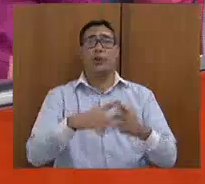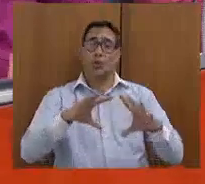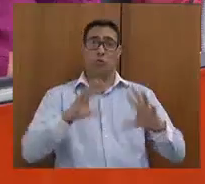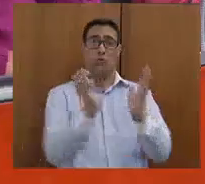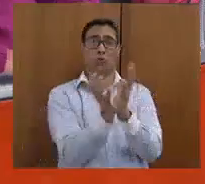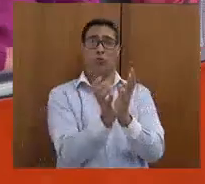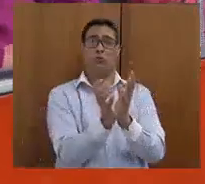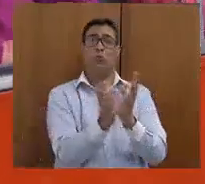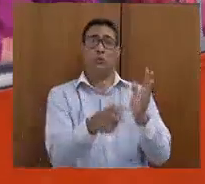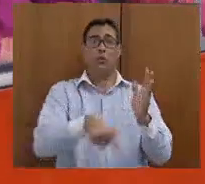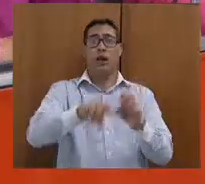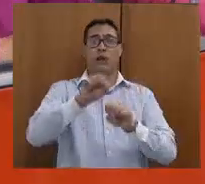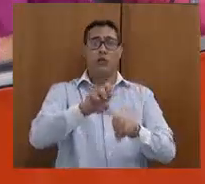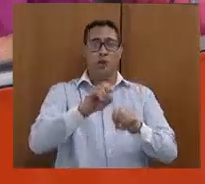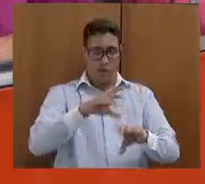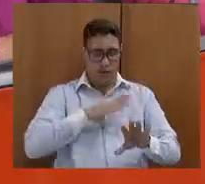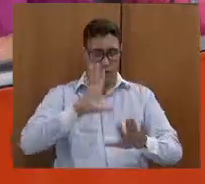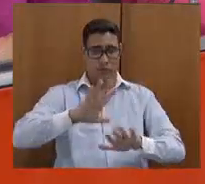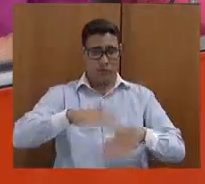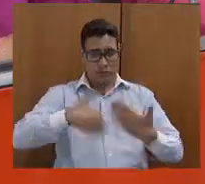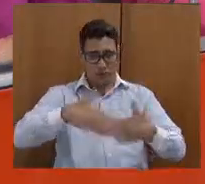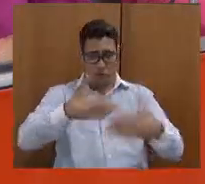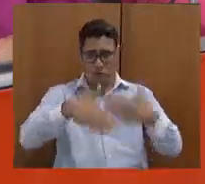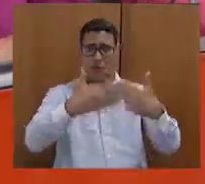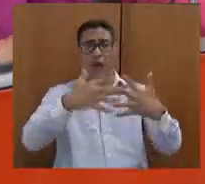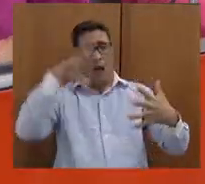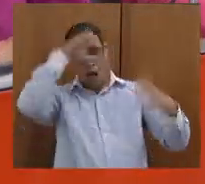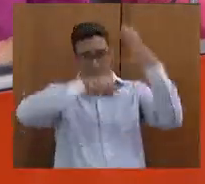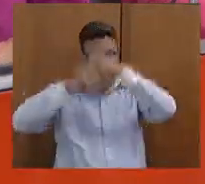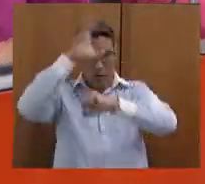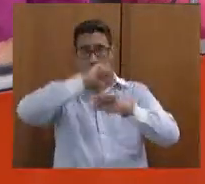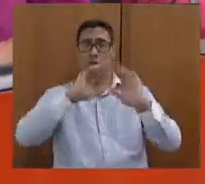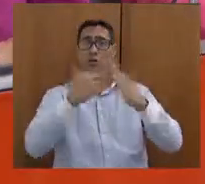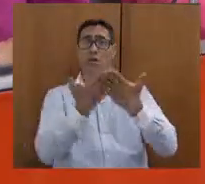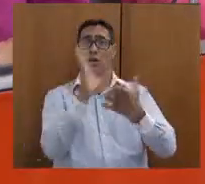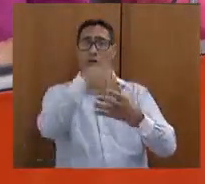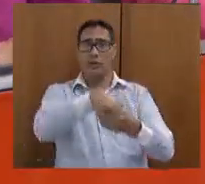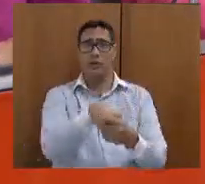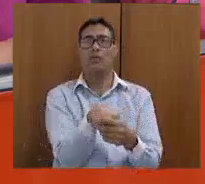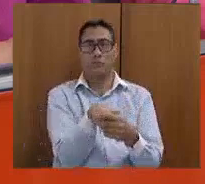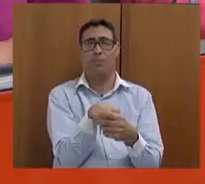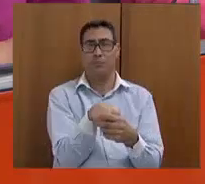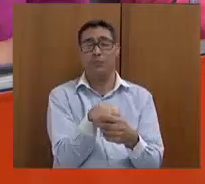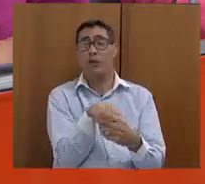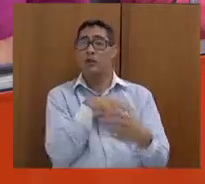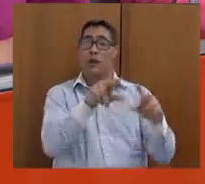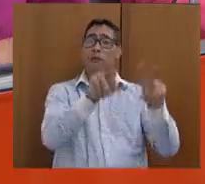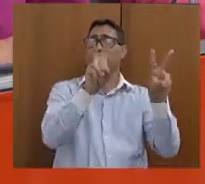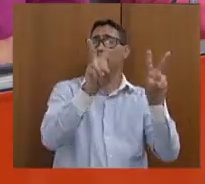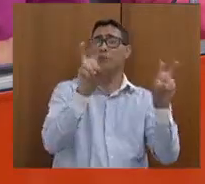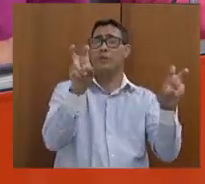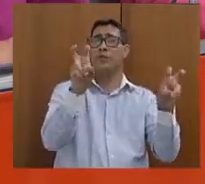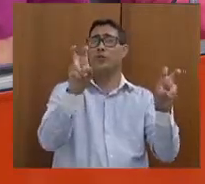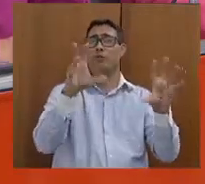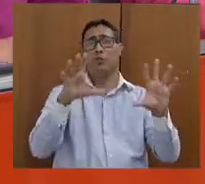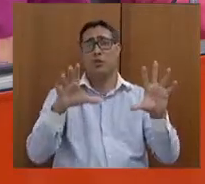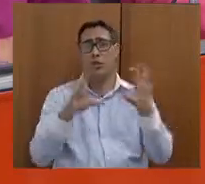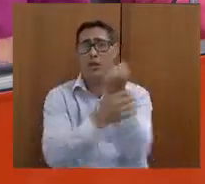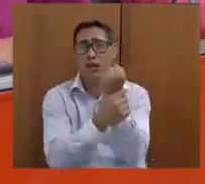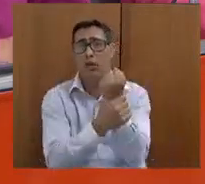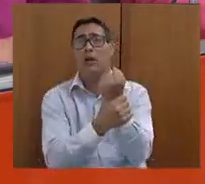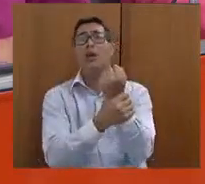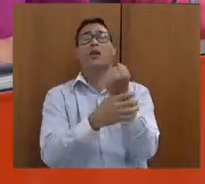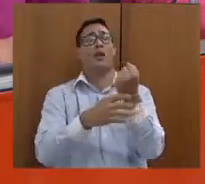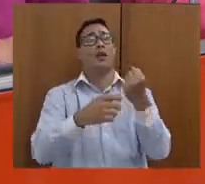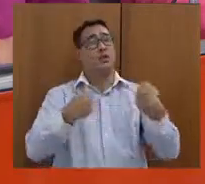educação nos cabe muito desenvolver ações de aprendizagem dentro das nossas escolas né quando cabe o assunto de segurança a gente também